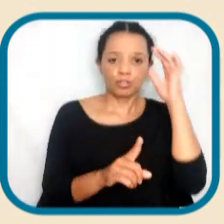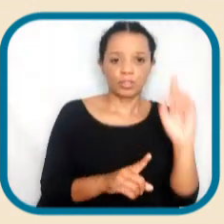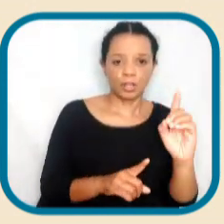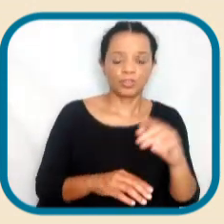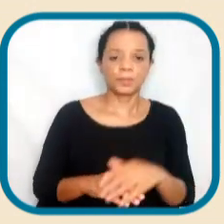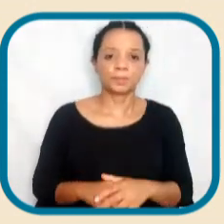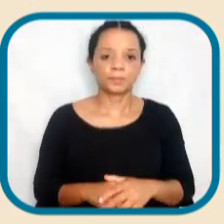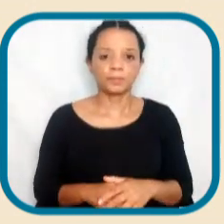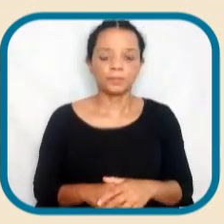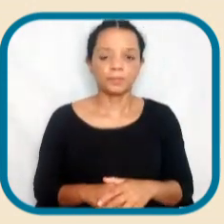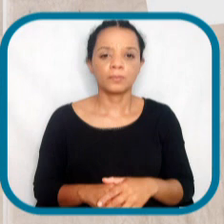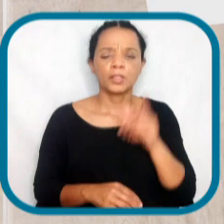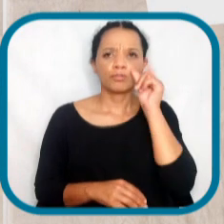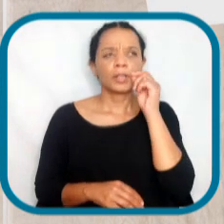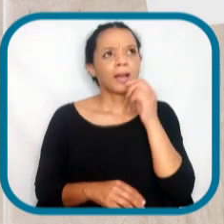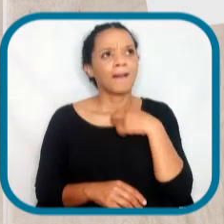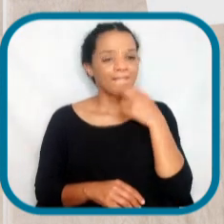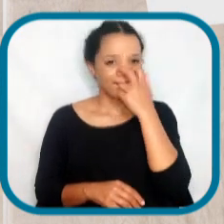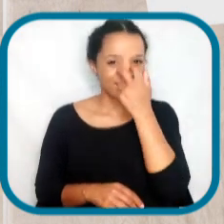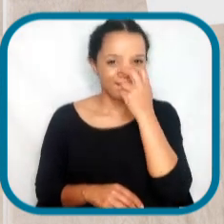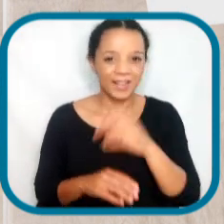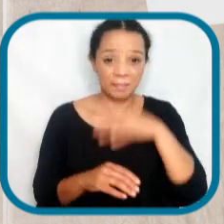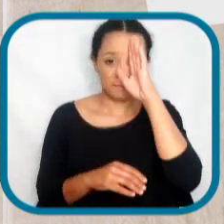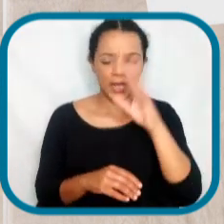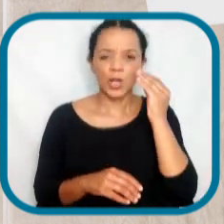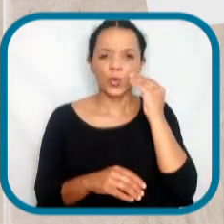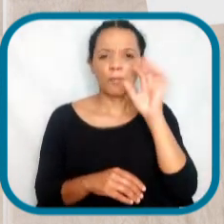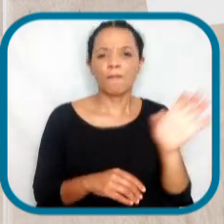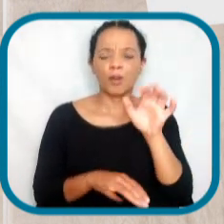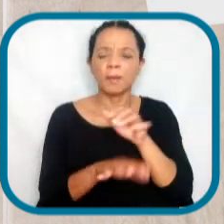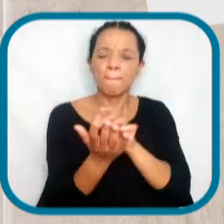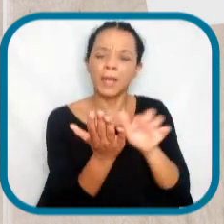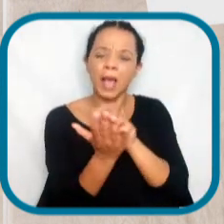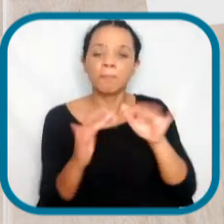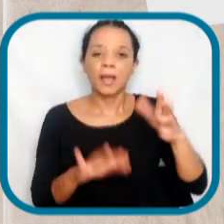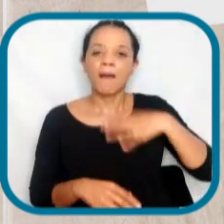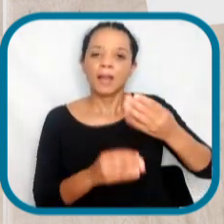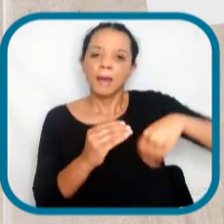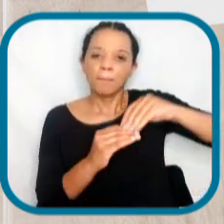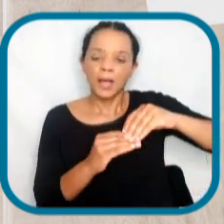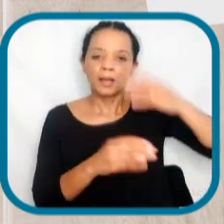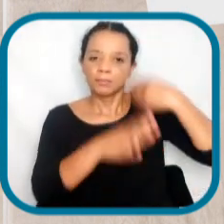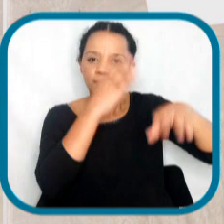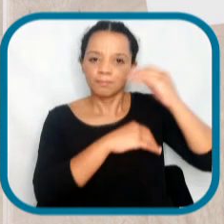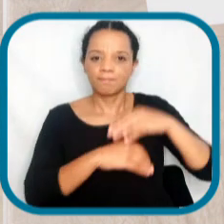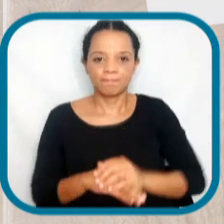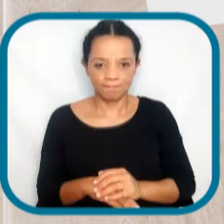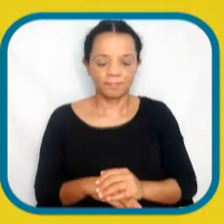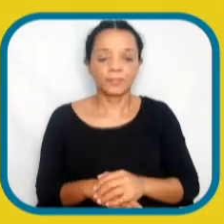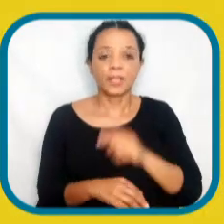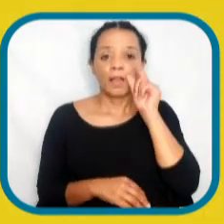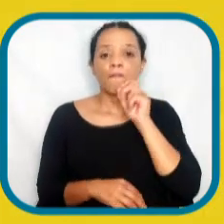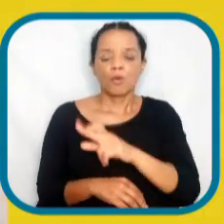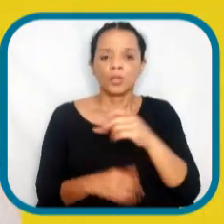do número 6. O Pedro está curioso. Já sabe como funciona o Braille, mas quer aprender mais.